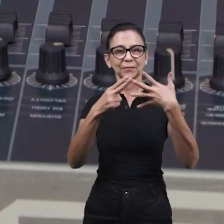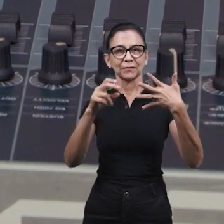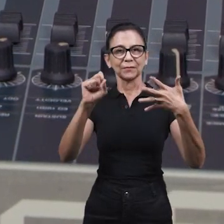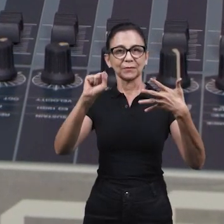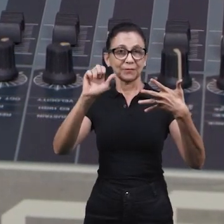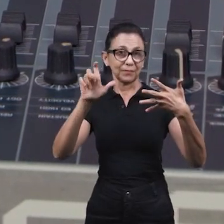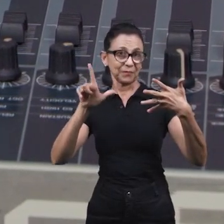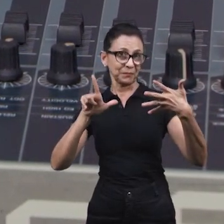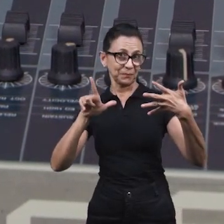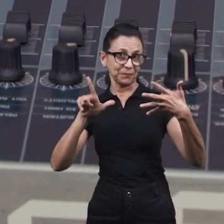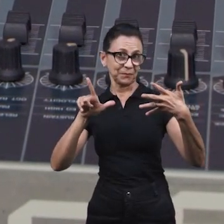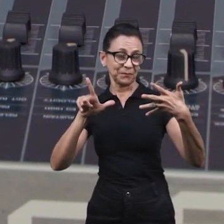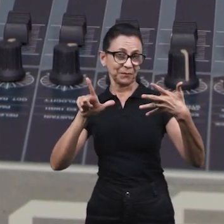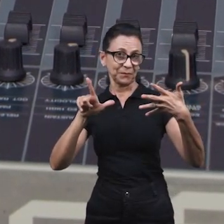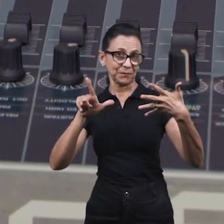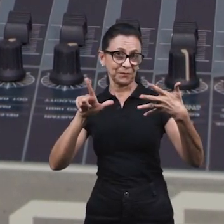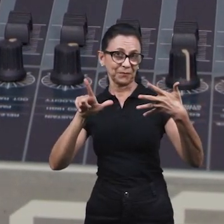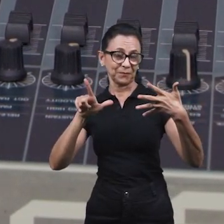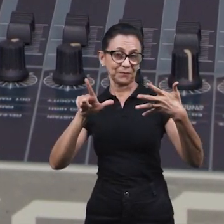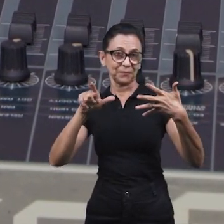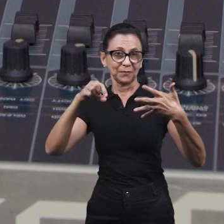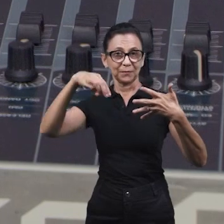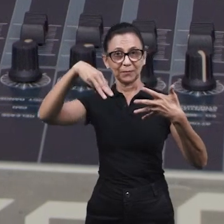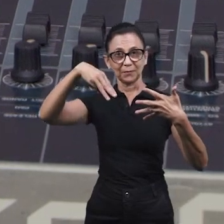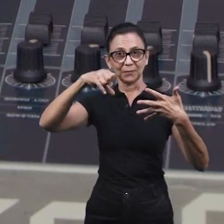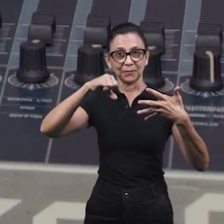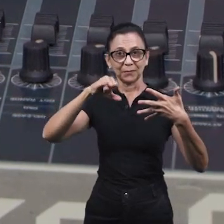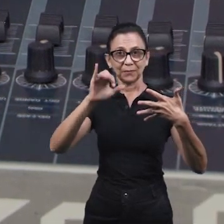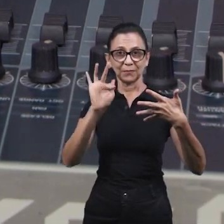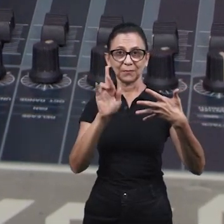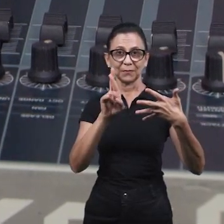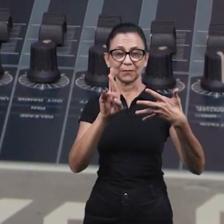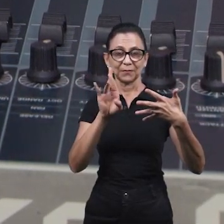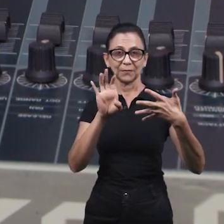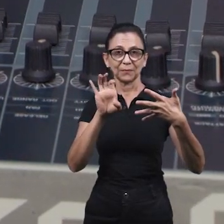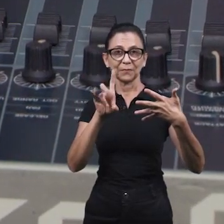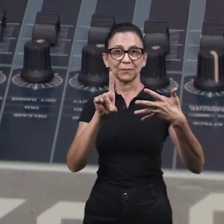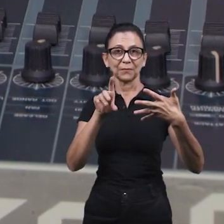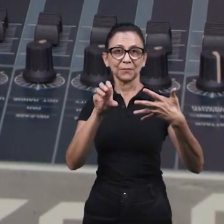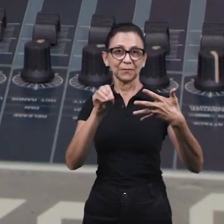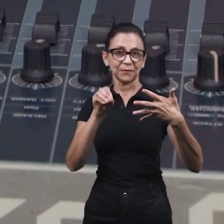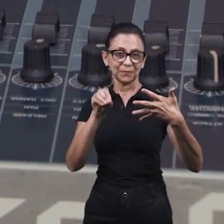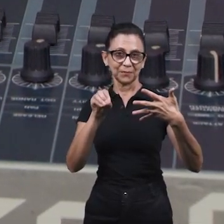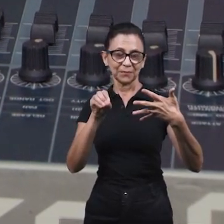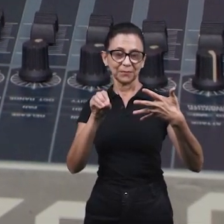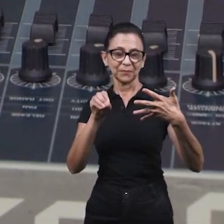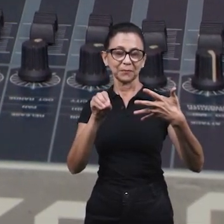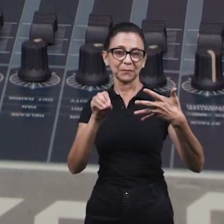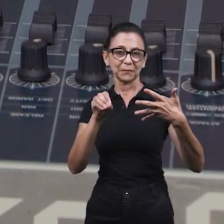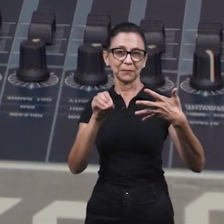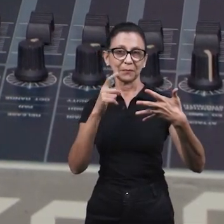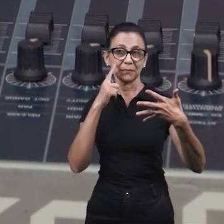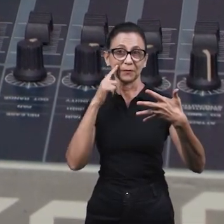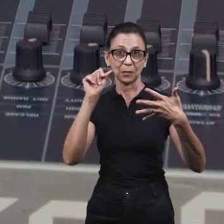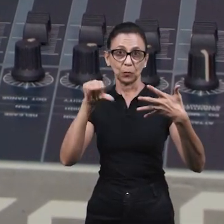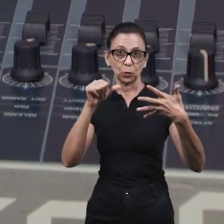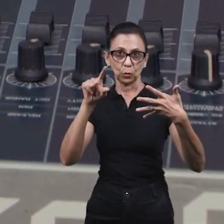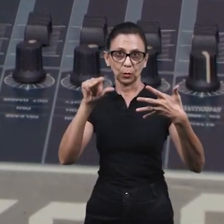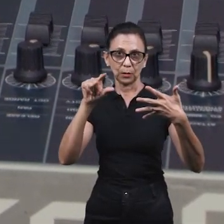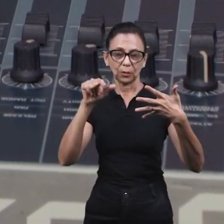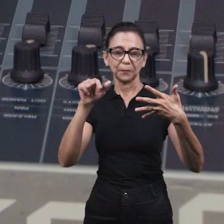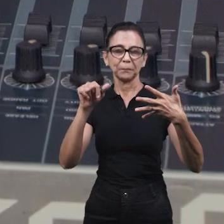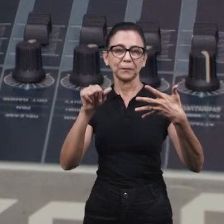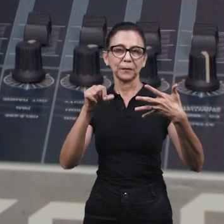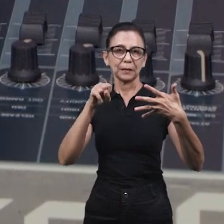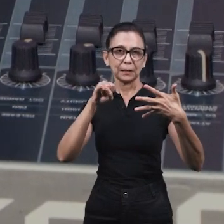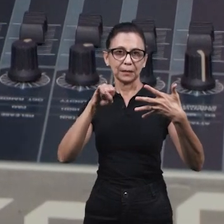Sol. Vou voltar. Fá sustenido, Mi, Ré, Dó. Passei por cima o dedinho 3 de forma